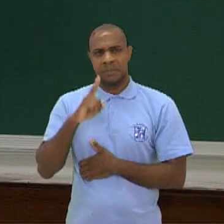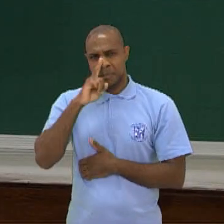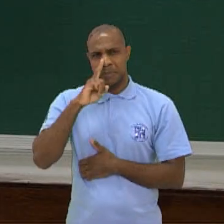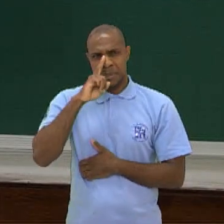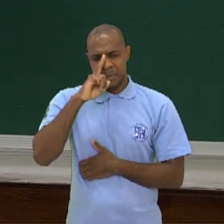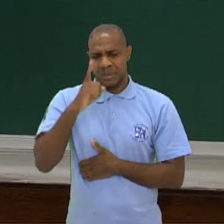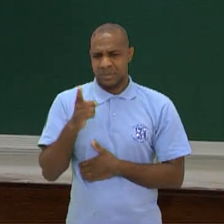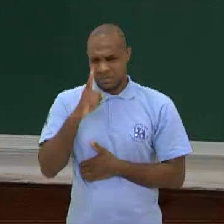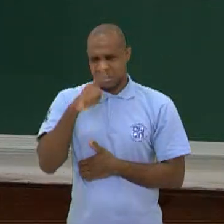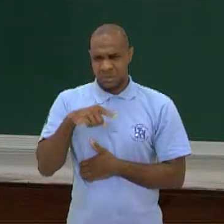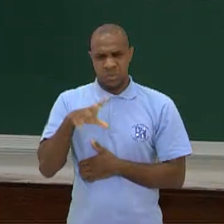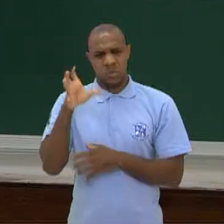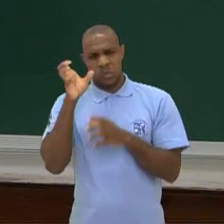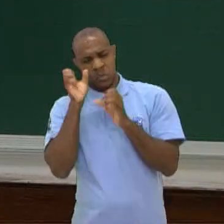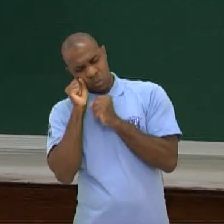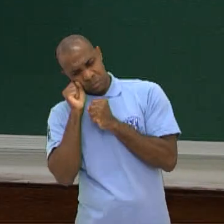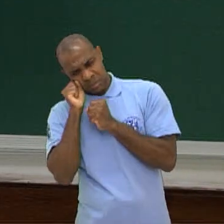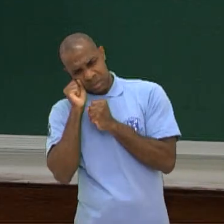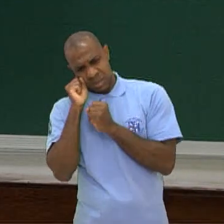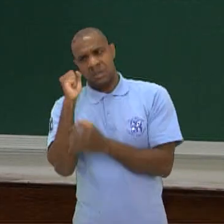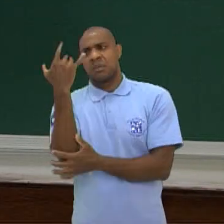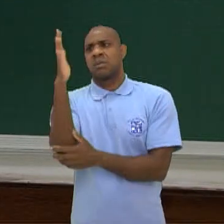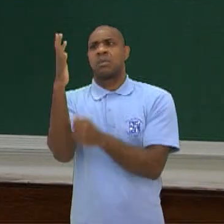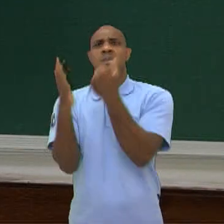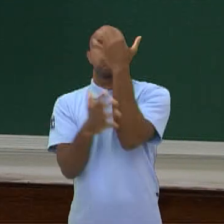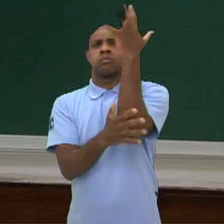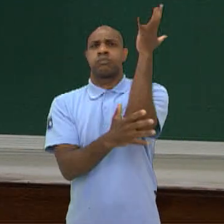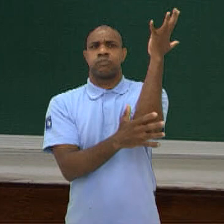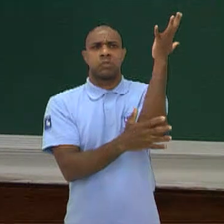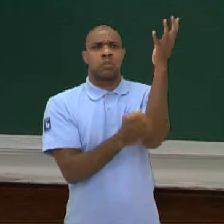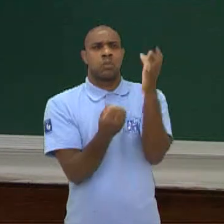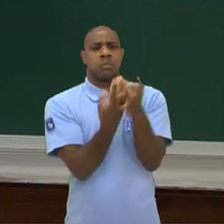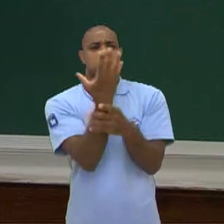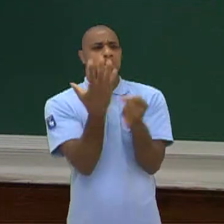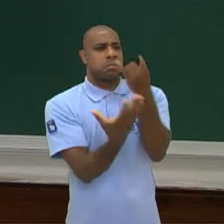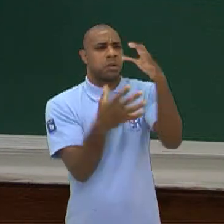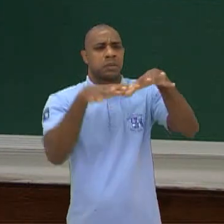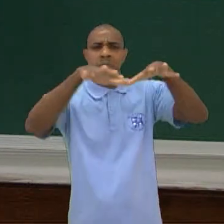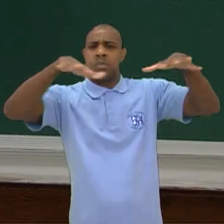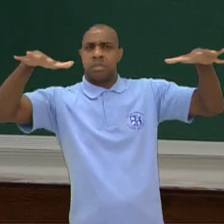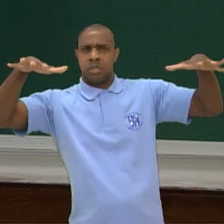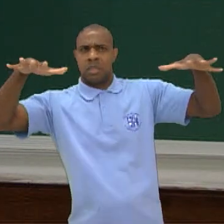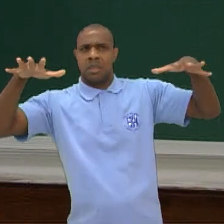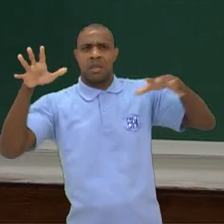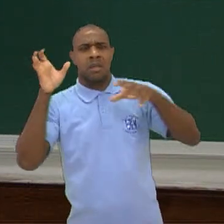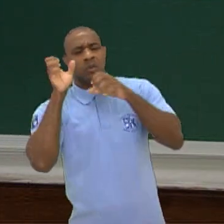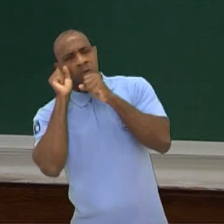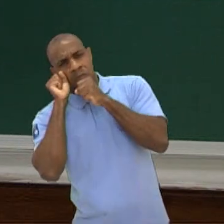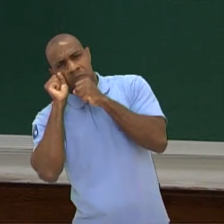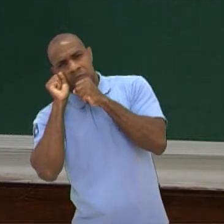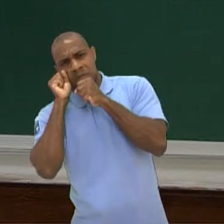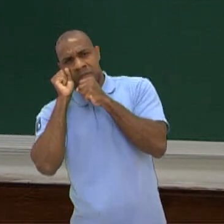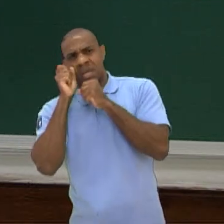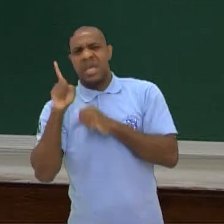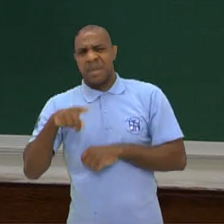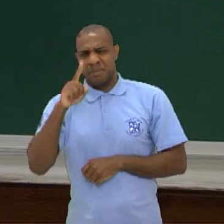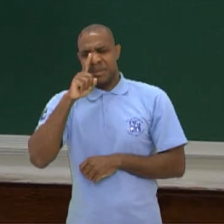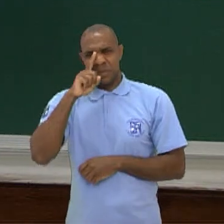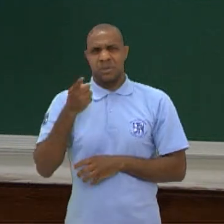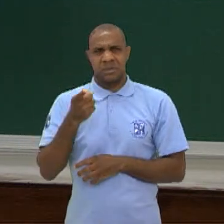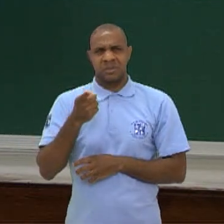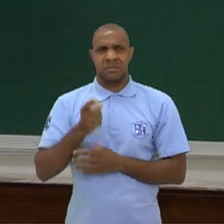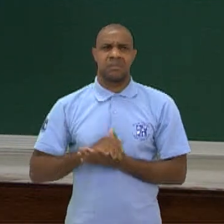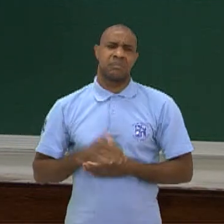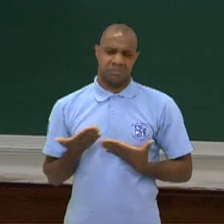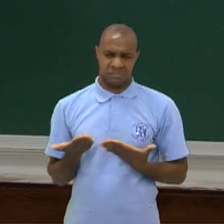um quarto com plantas? Porque daí, se você pensar à noite, a planta só está consumindo e não está produzindo, então eu posso morrer sem ar? Me perguntaram isso quando eu comecei a